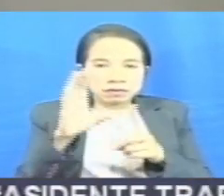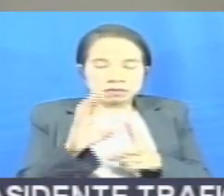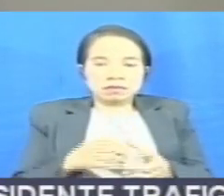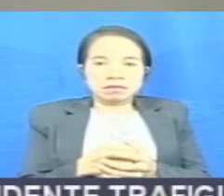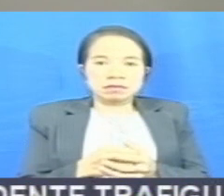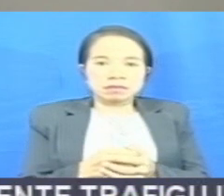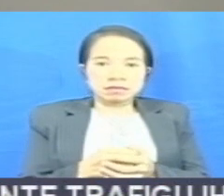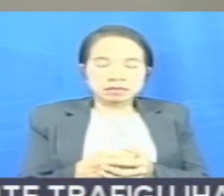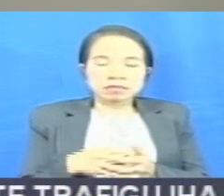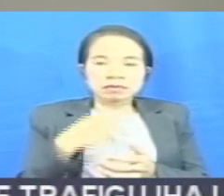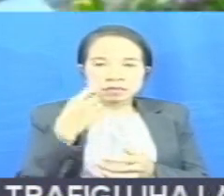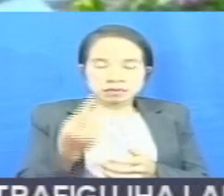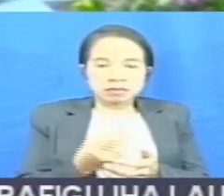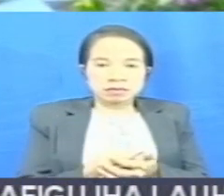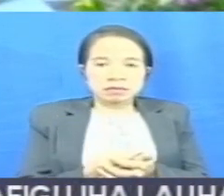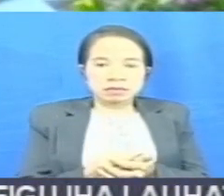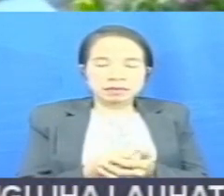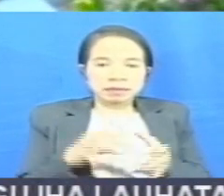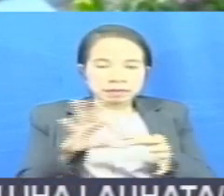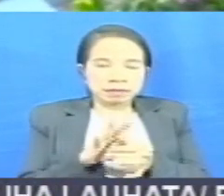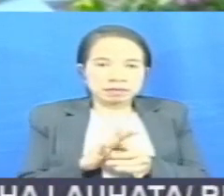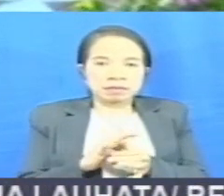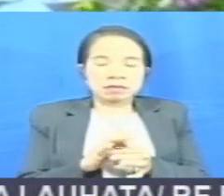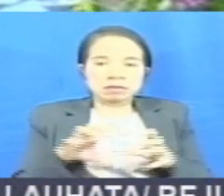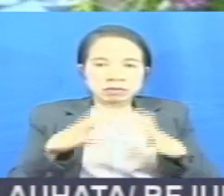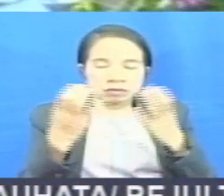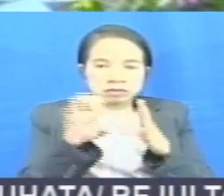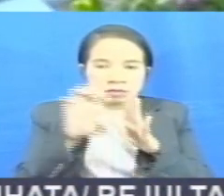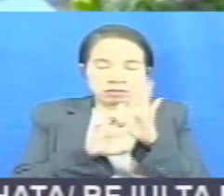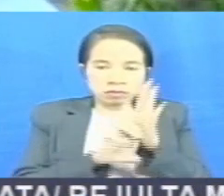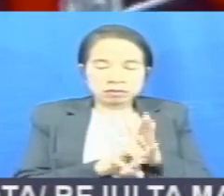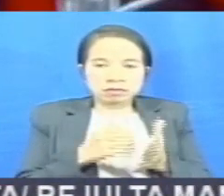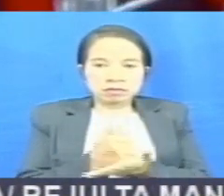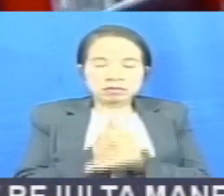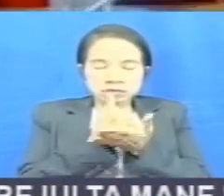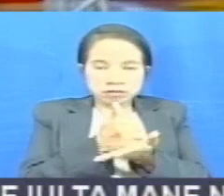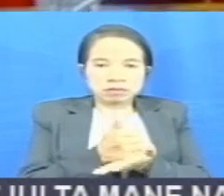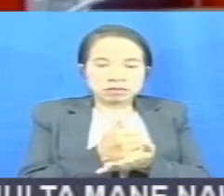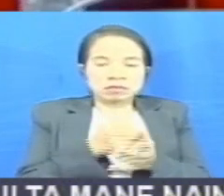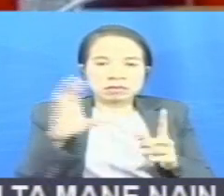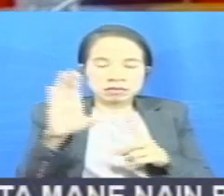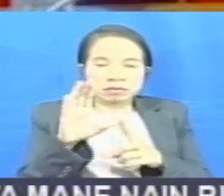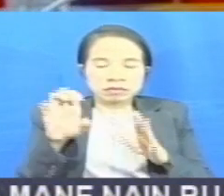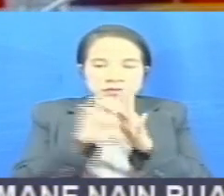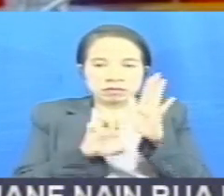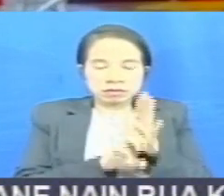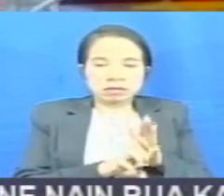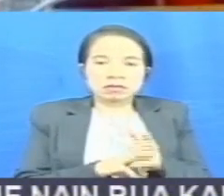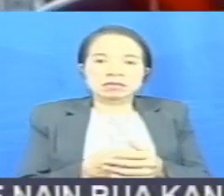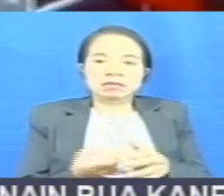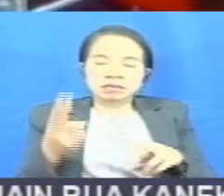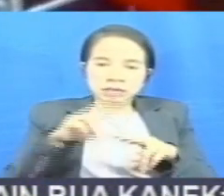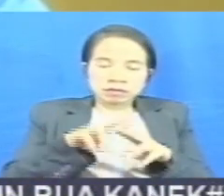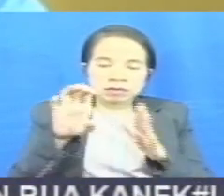Mareda Vasconcelos Atuir. Membro do Conselho de Estado Cira apoia o chefe Estado, ato russo, autorização para o Parlamento Nacional, onde